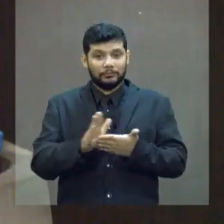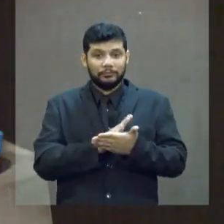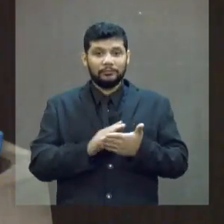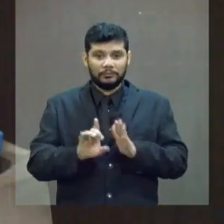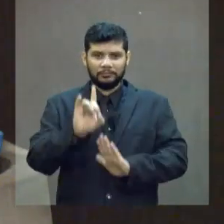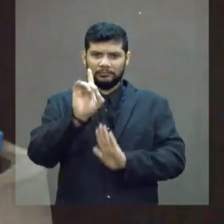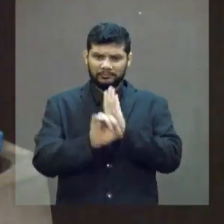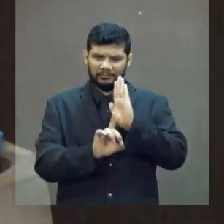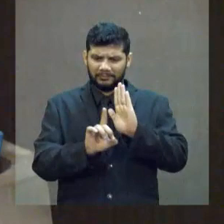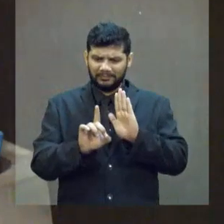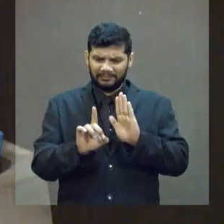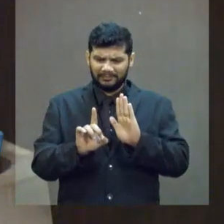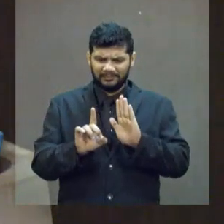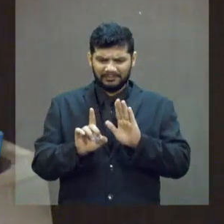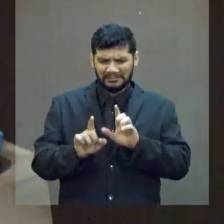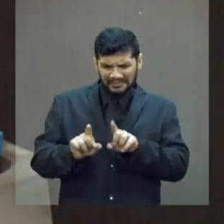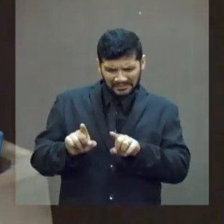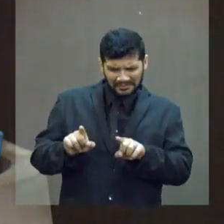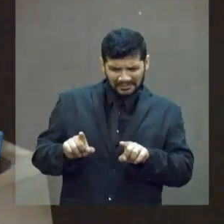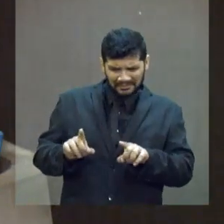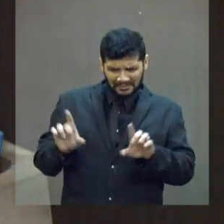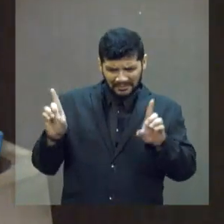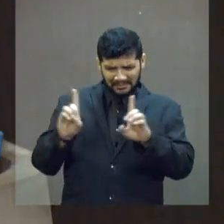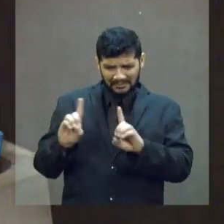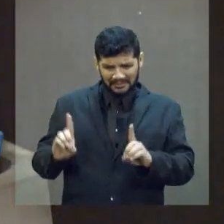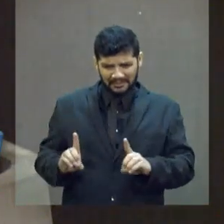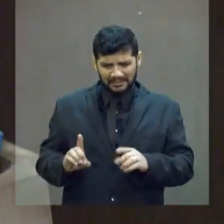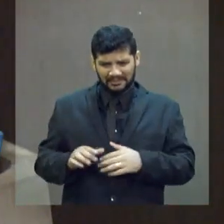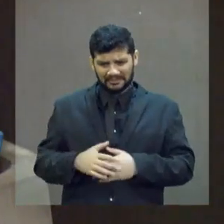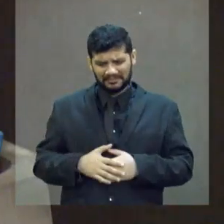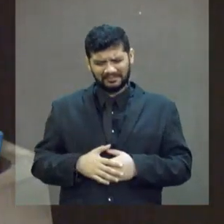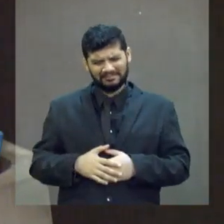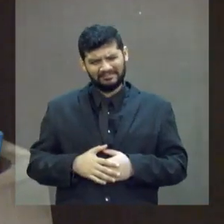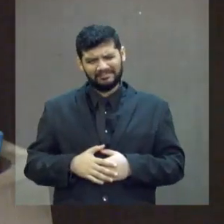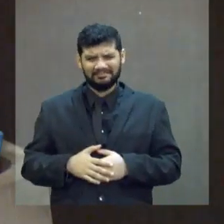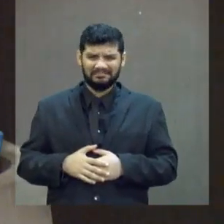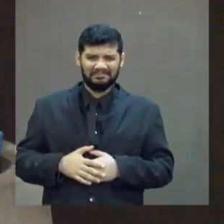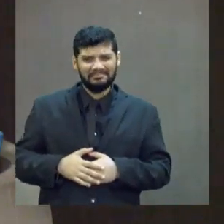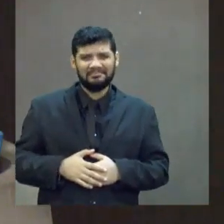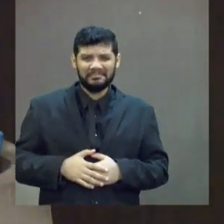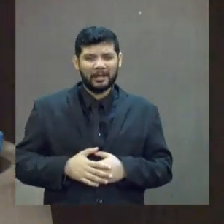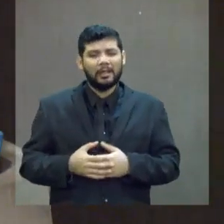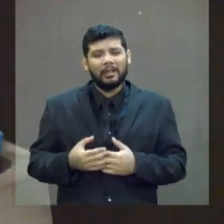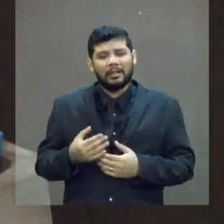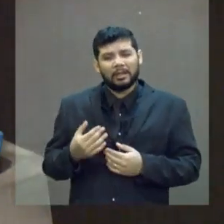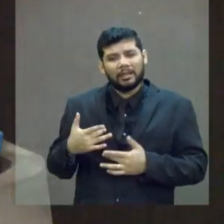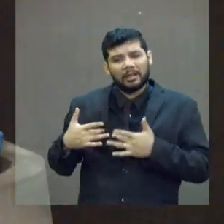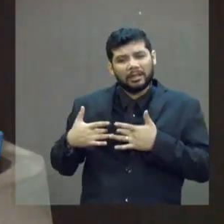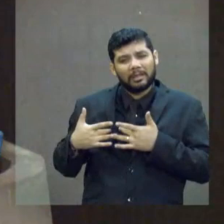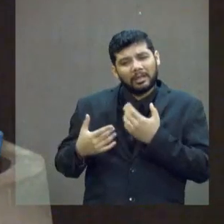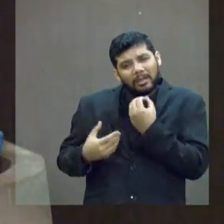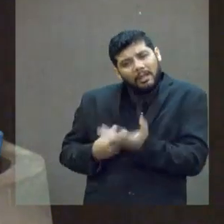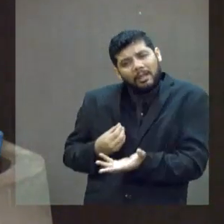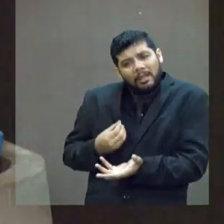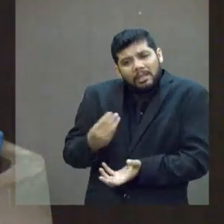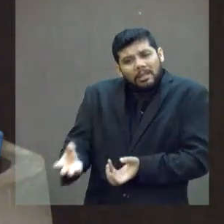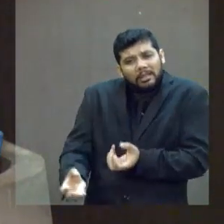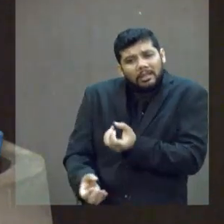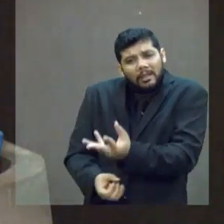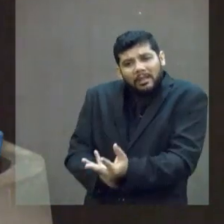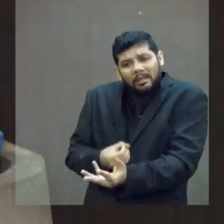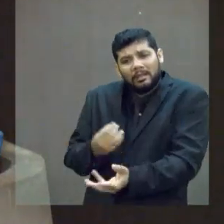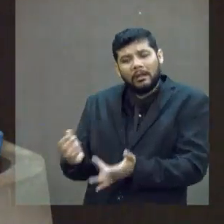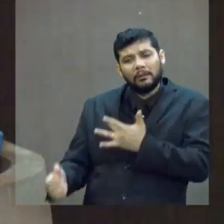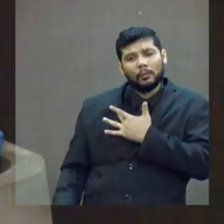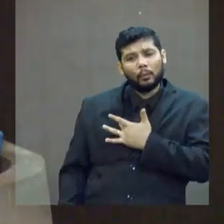direito da pessoa com deficiência deve ser respondido no âmbito da caridade. Não se trata de